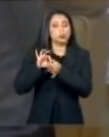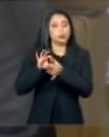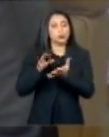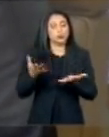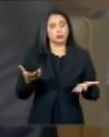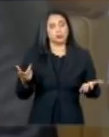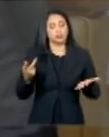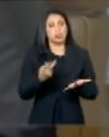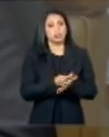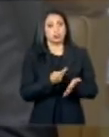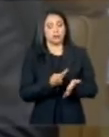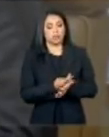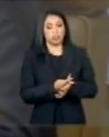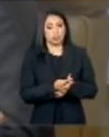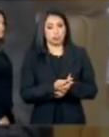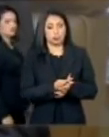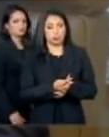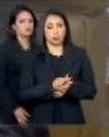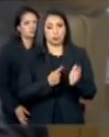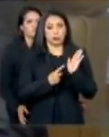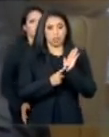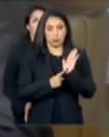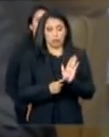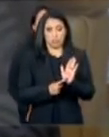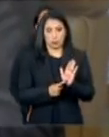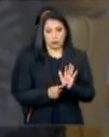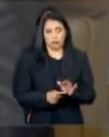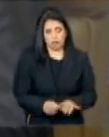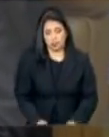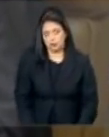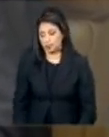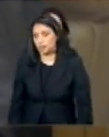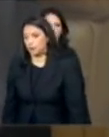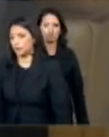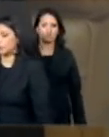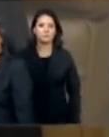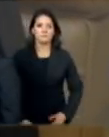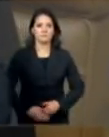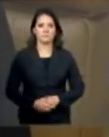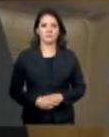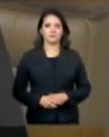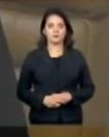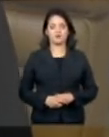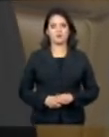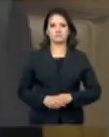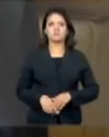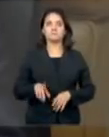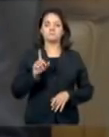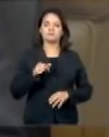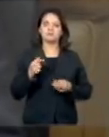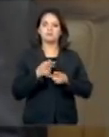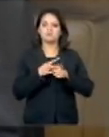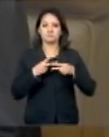se registra na espécie uma situação flagrantemente